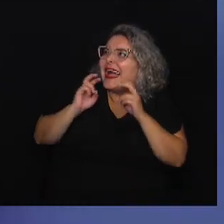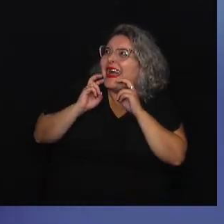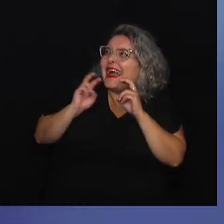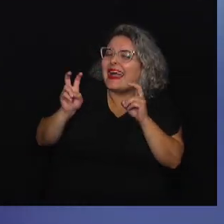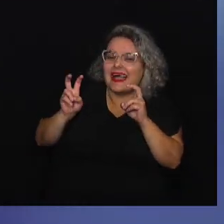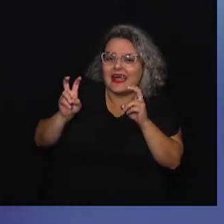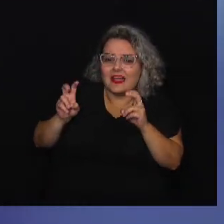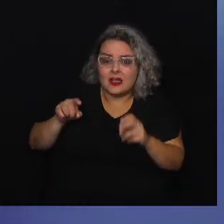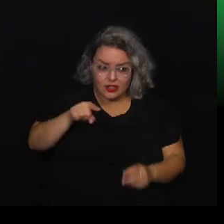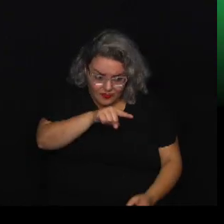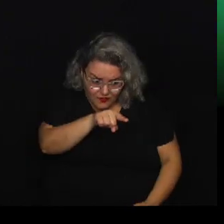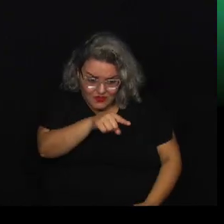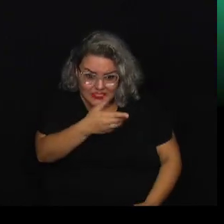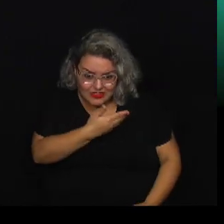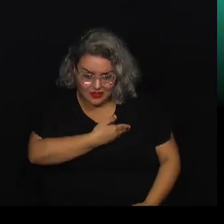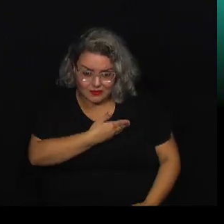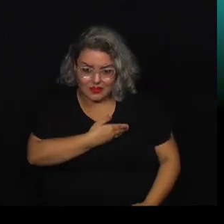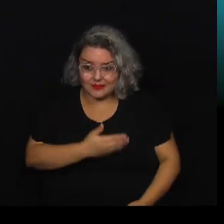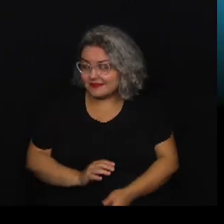São amigos?